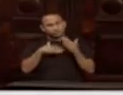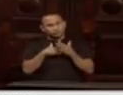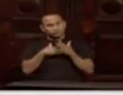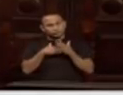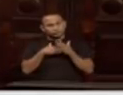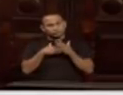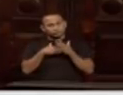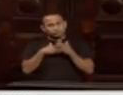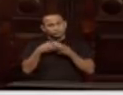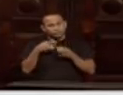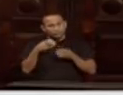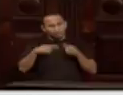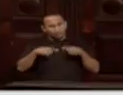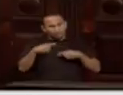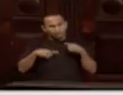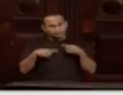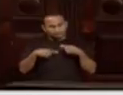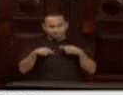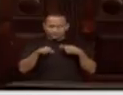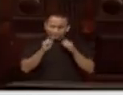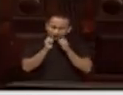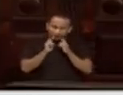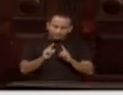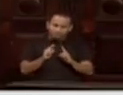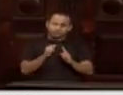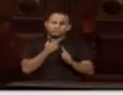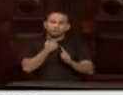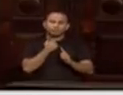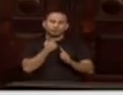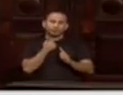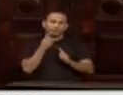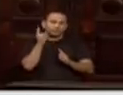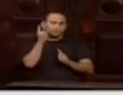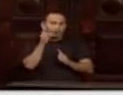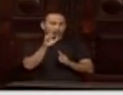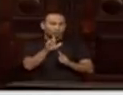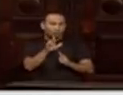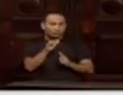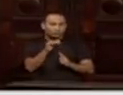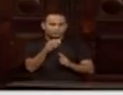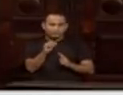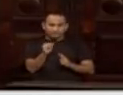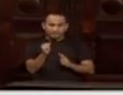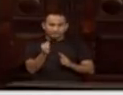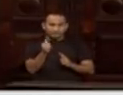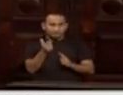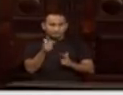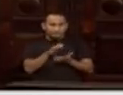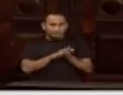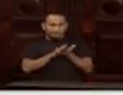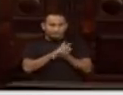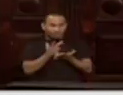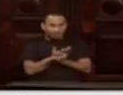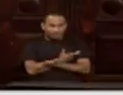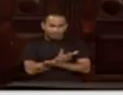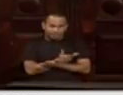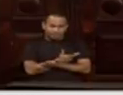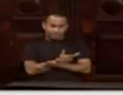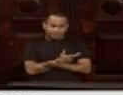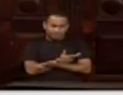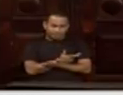final essa casa não pode deputada lucinha fingir que não tem nada acontecendo a casa amanhece